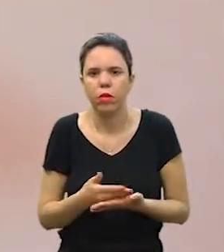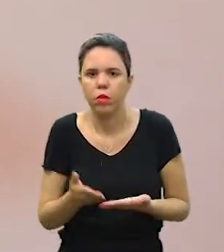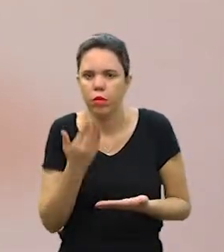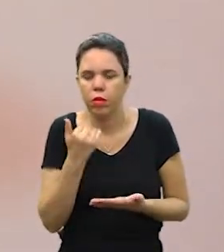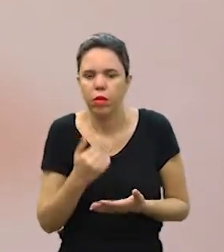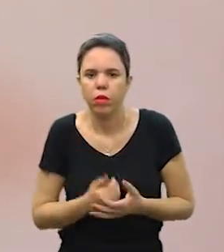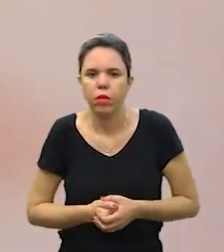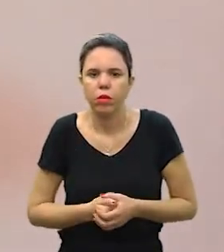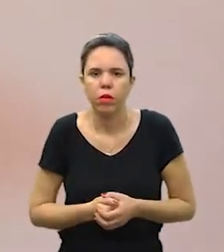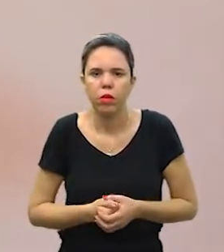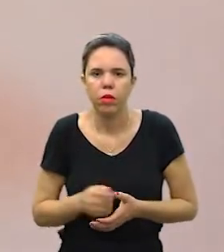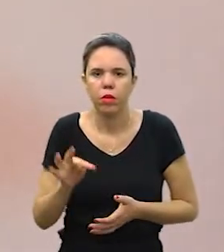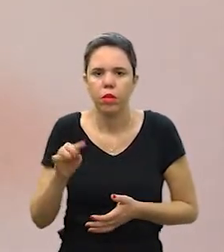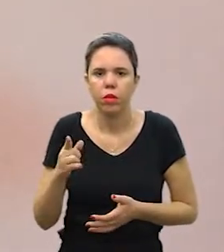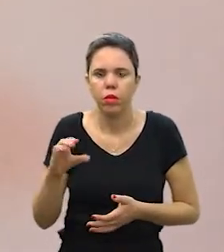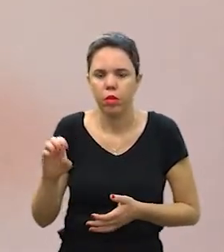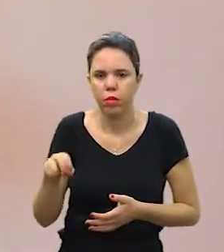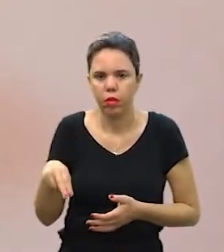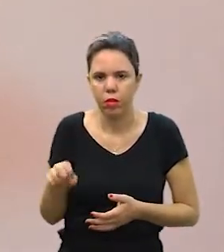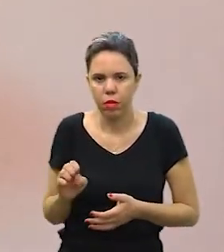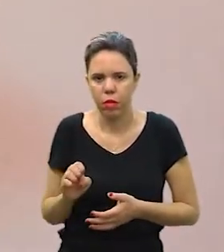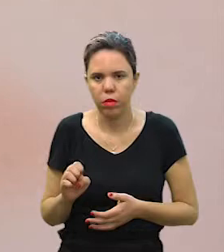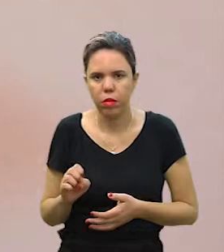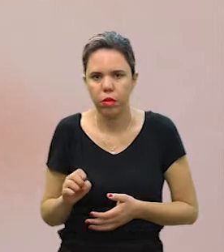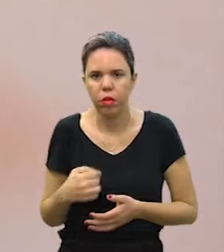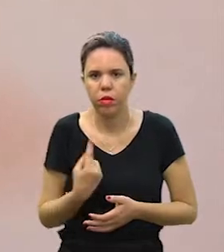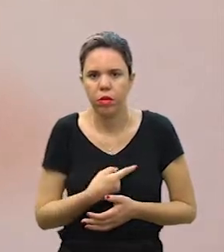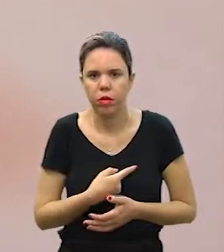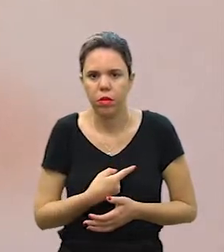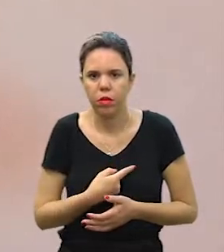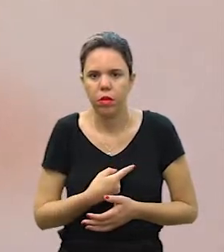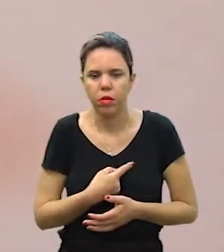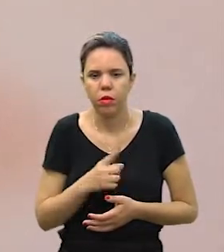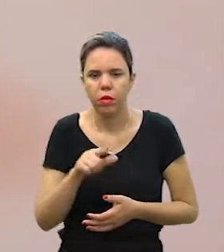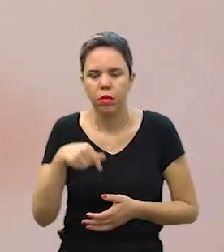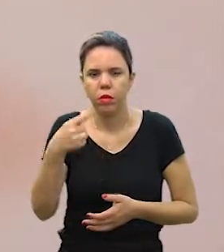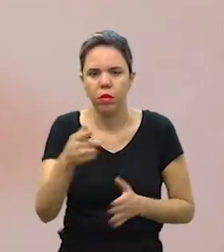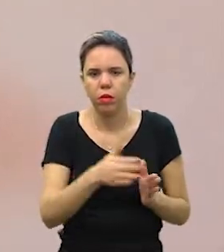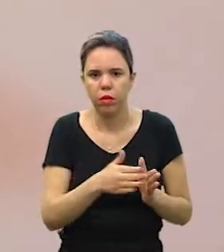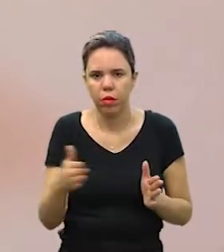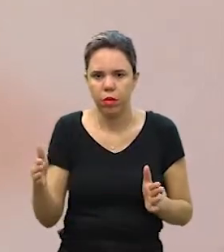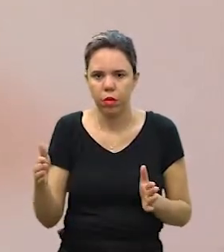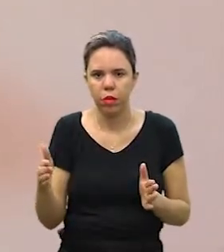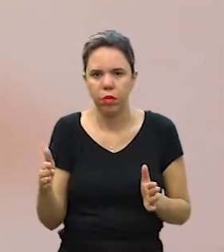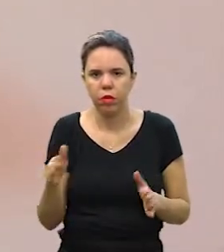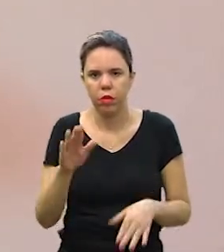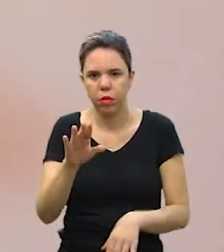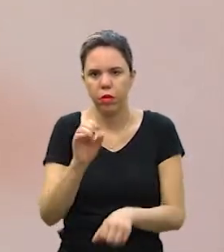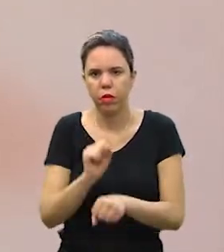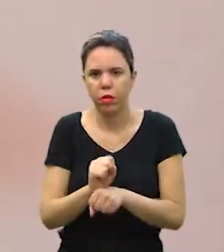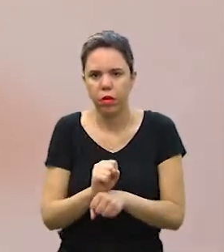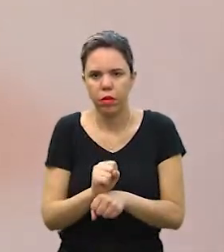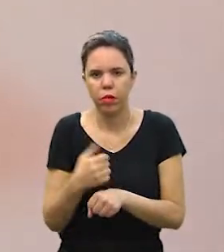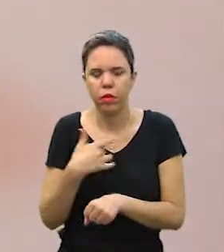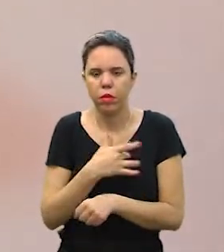introdução alimentar. A Ticiane que vai tirar todas as dúvidas para a gente, mas isso é só no próximo bloco, então não saia daí, o Saúde e Vida volta